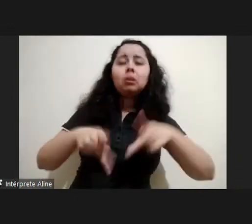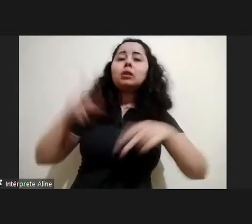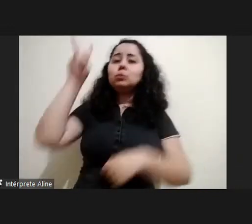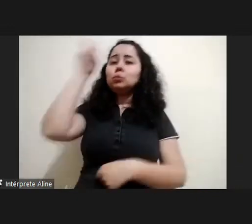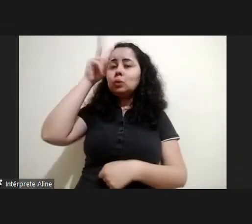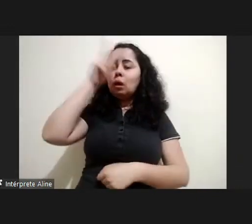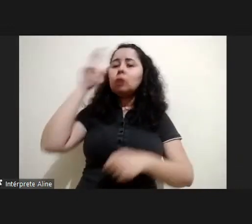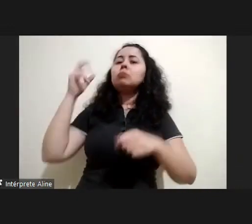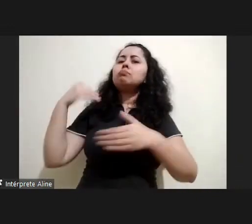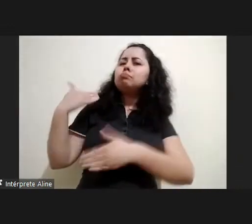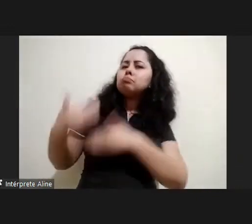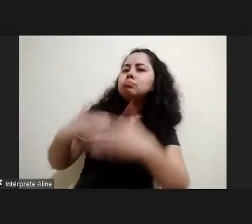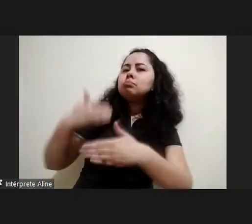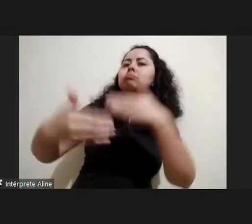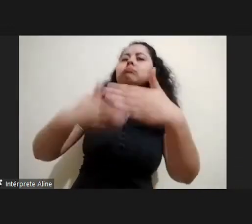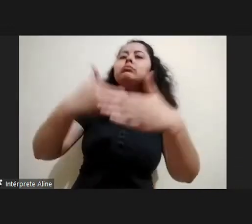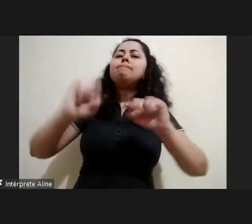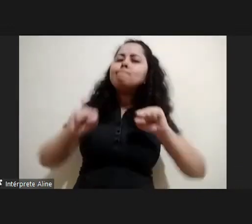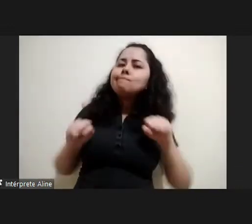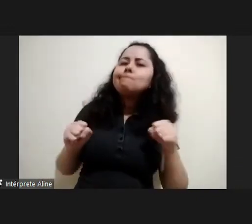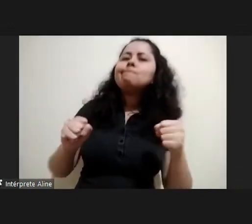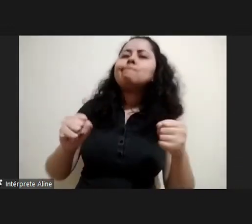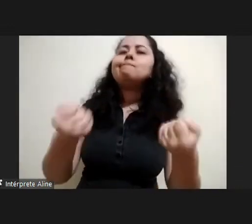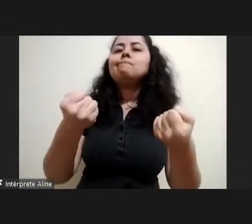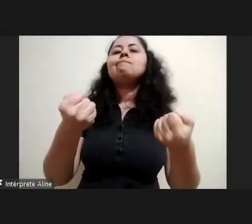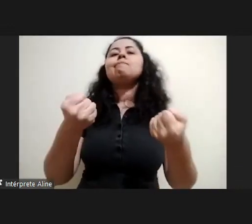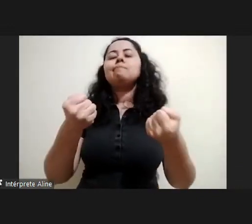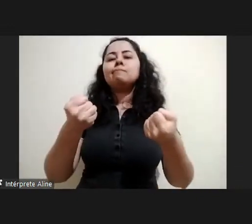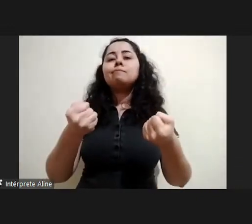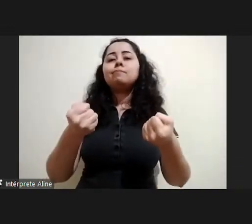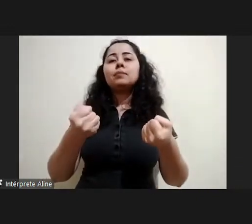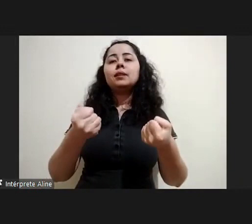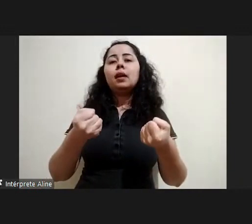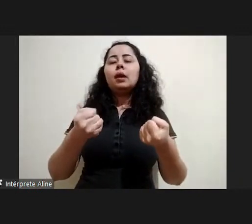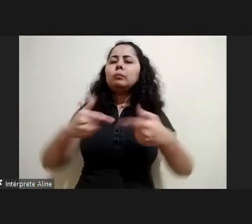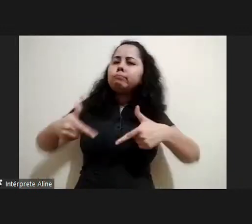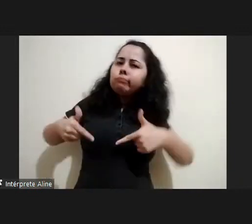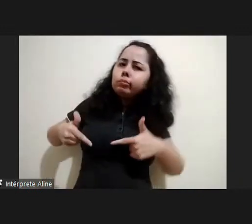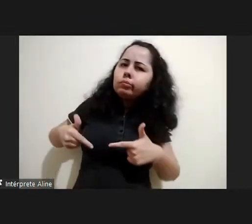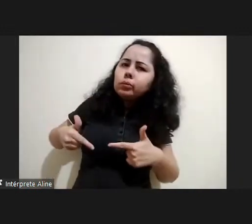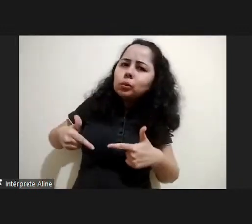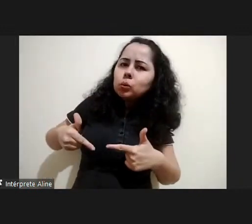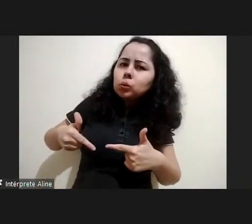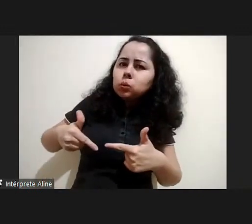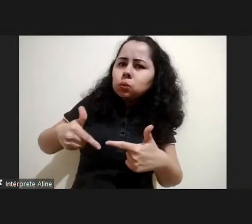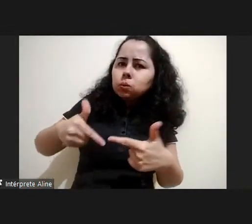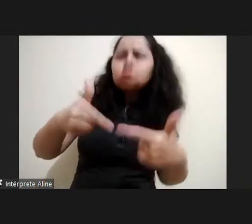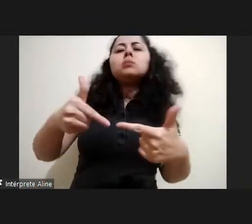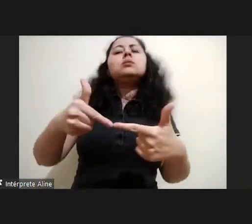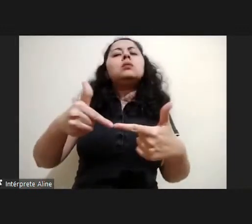tão consistente como tiveram, reagiram de forma muito